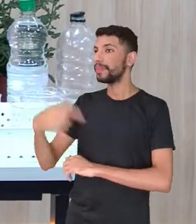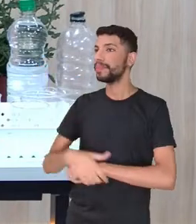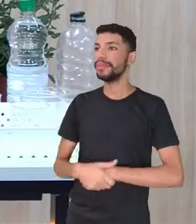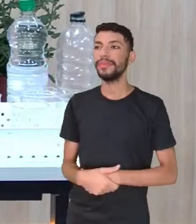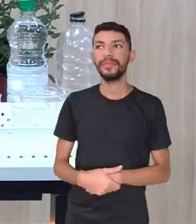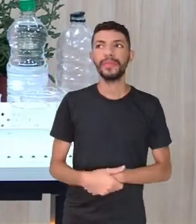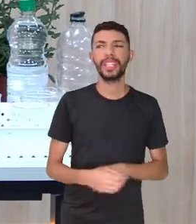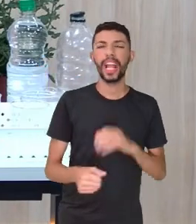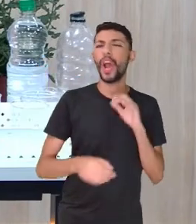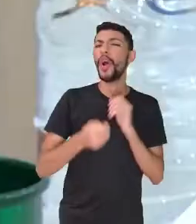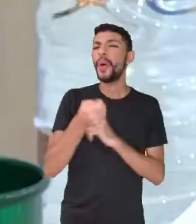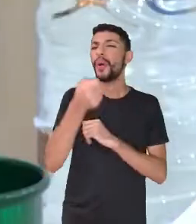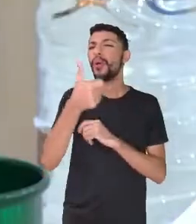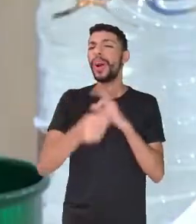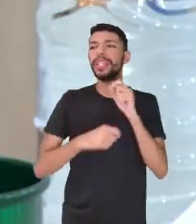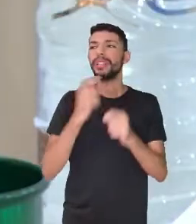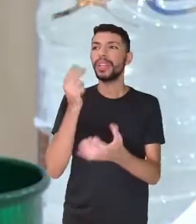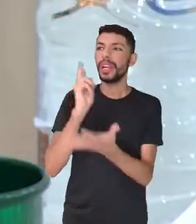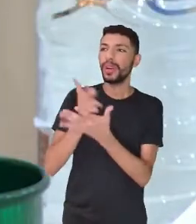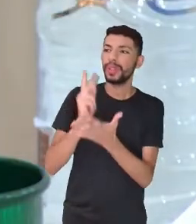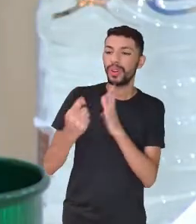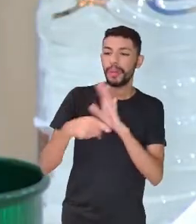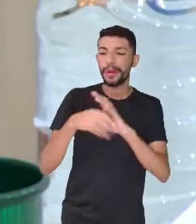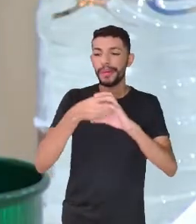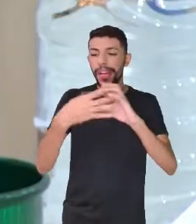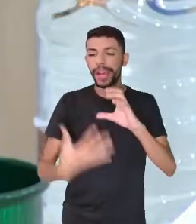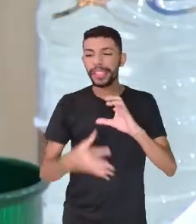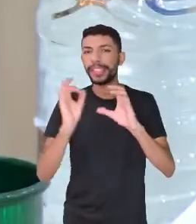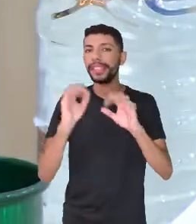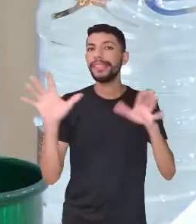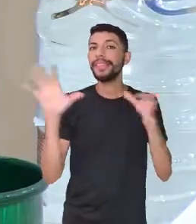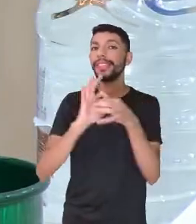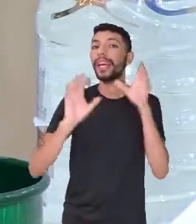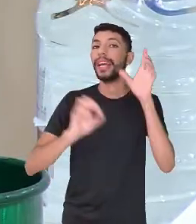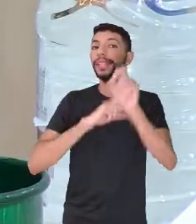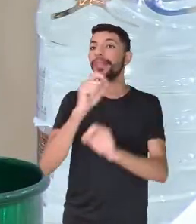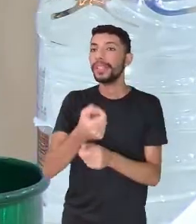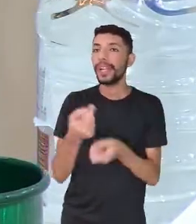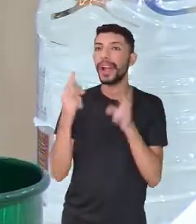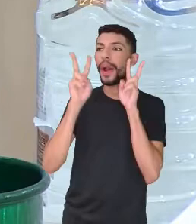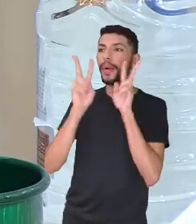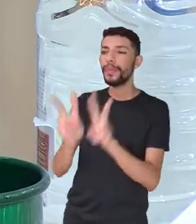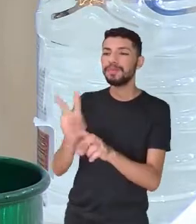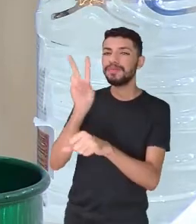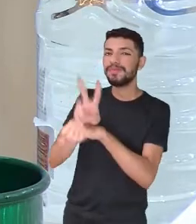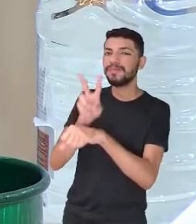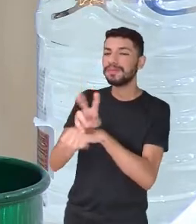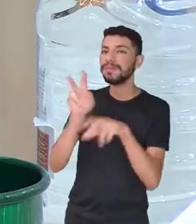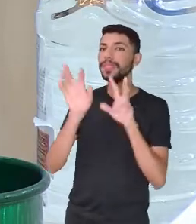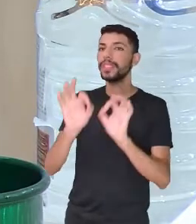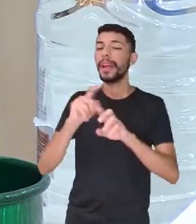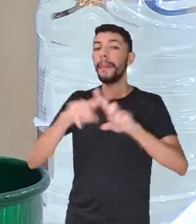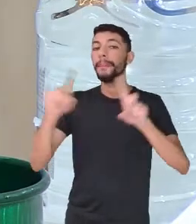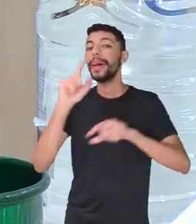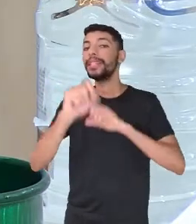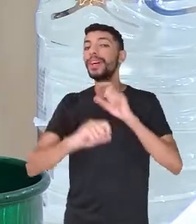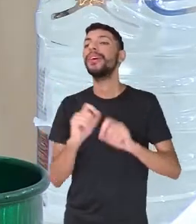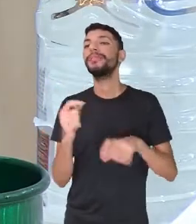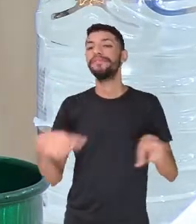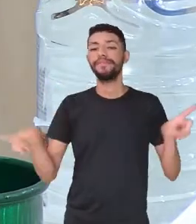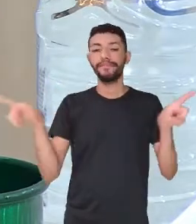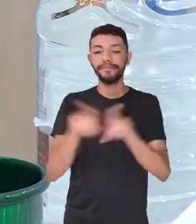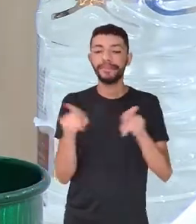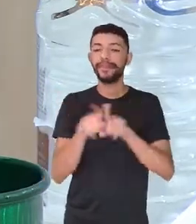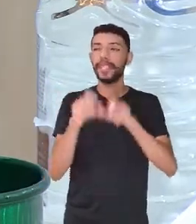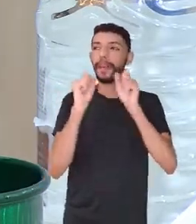quase manteve as suas características, né, em relação aí à observação. Mas eu posso também conseguir que